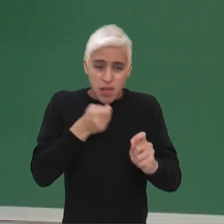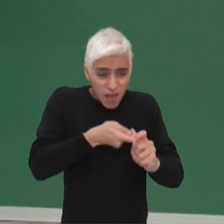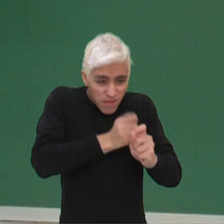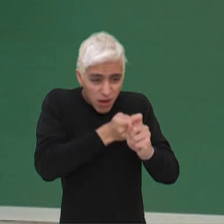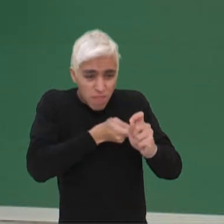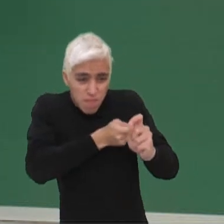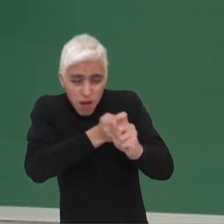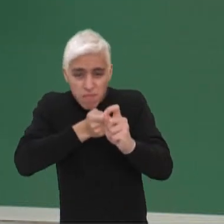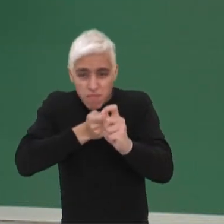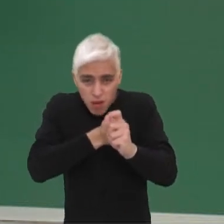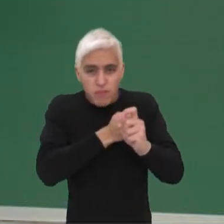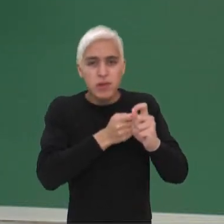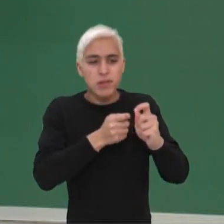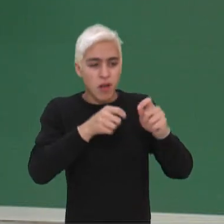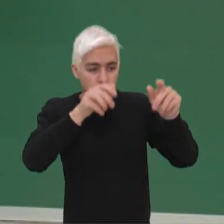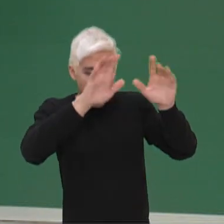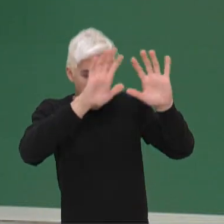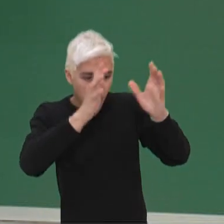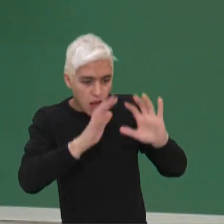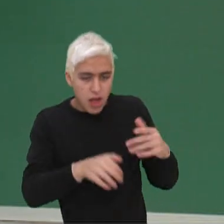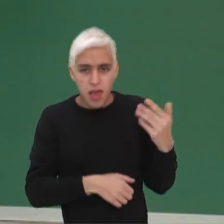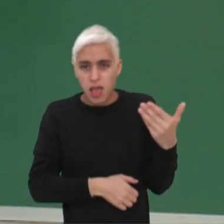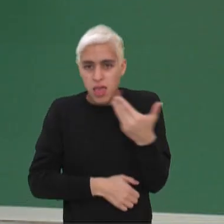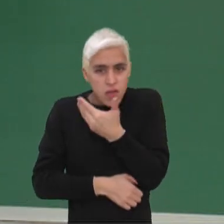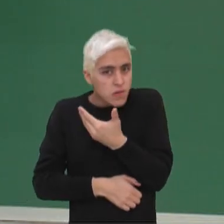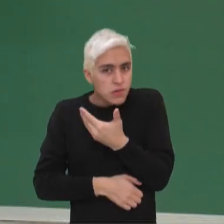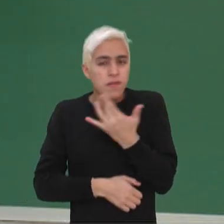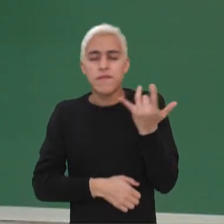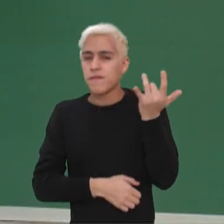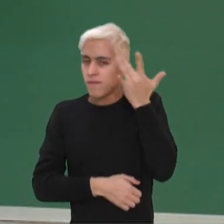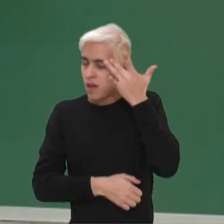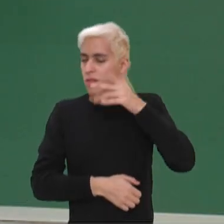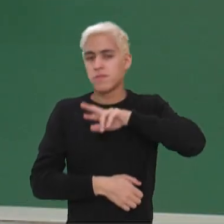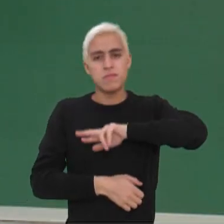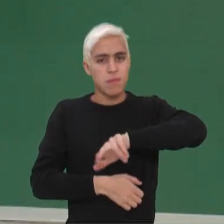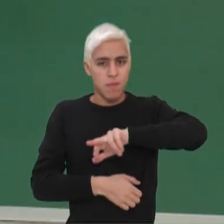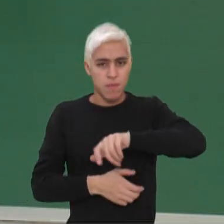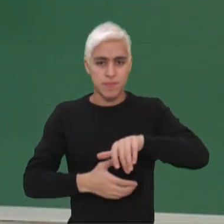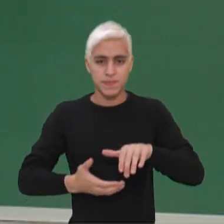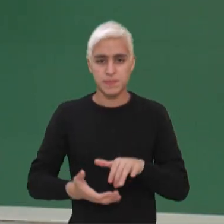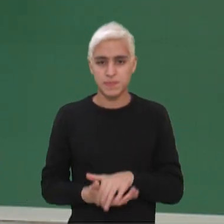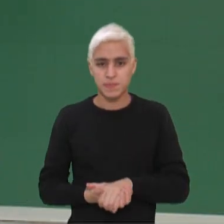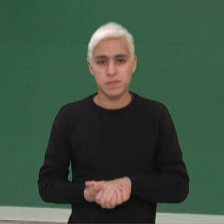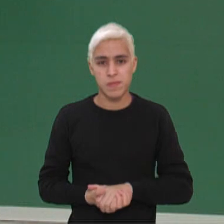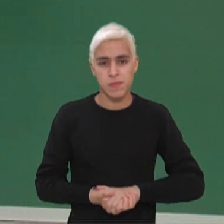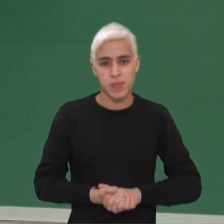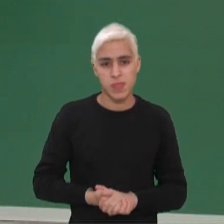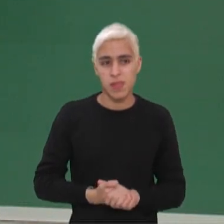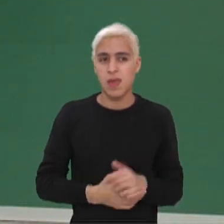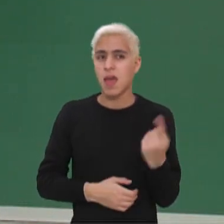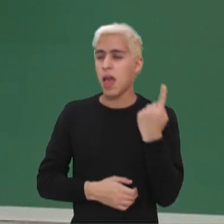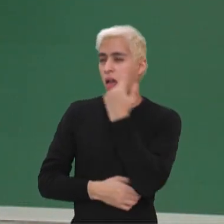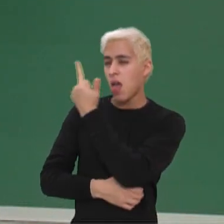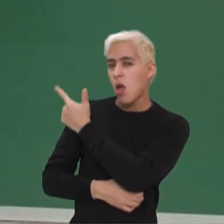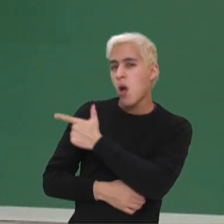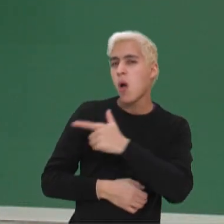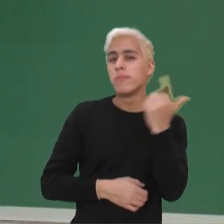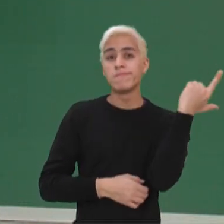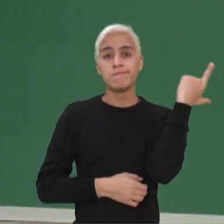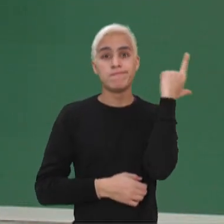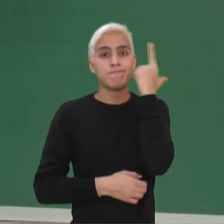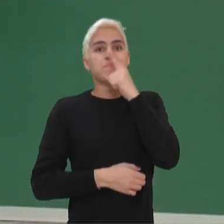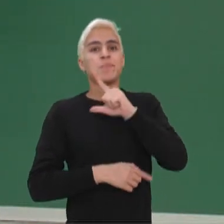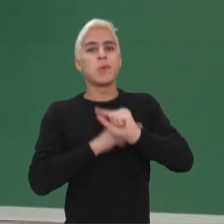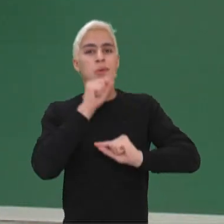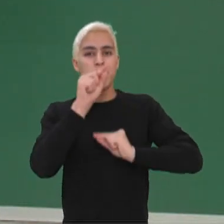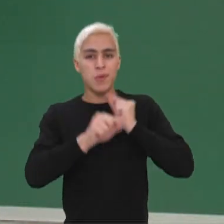pedaços da rocha e construir algo desse jeito. Não é fácil, tá? Aqui nós temos uma outra conquista, que é a